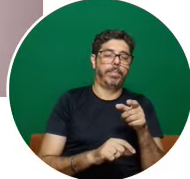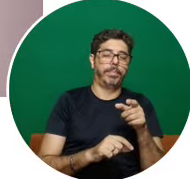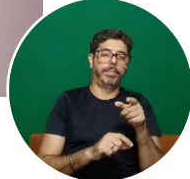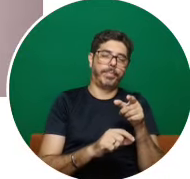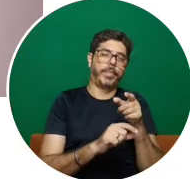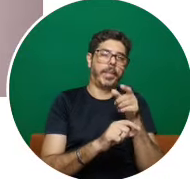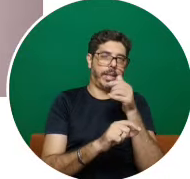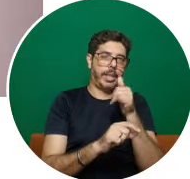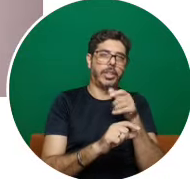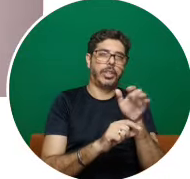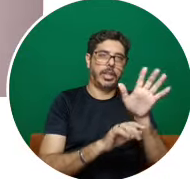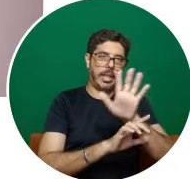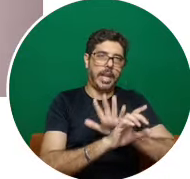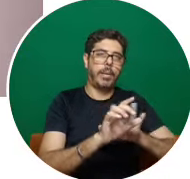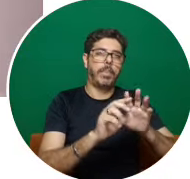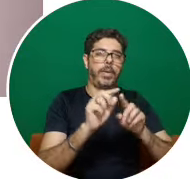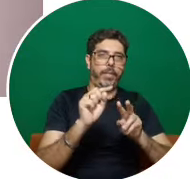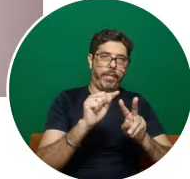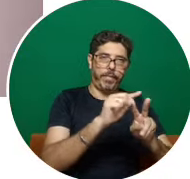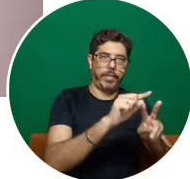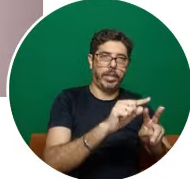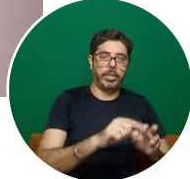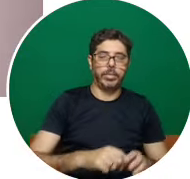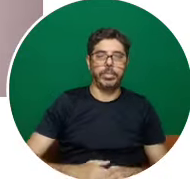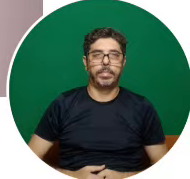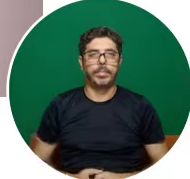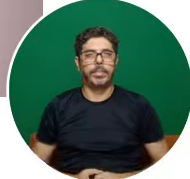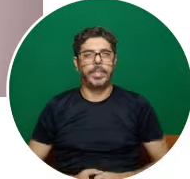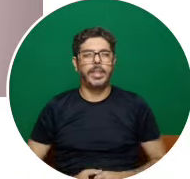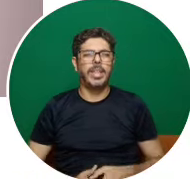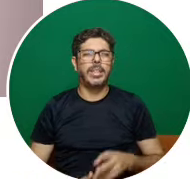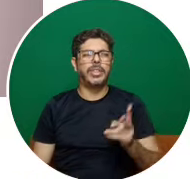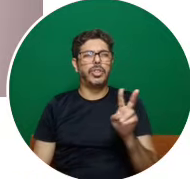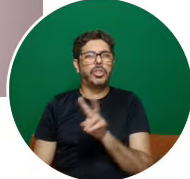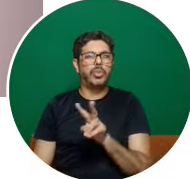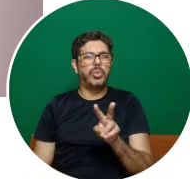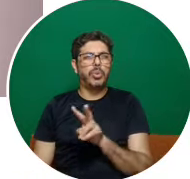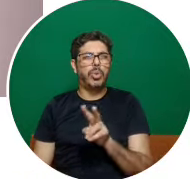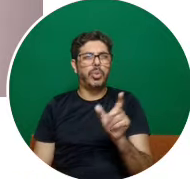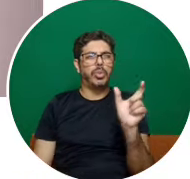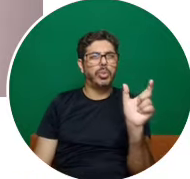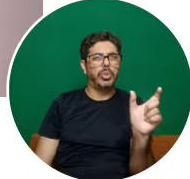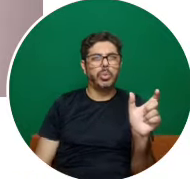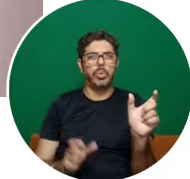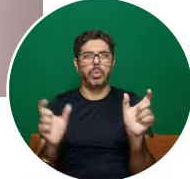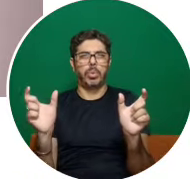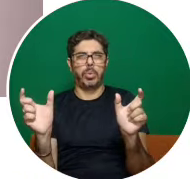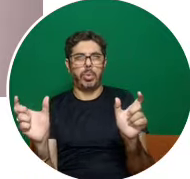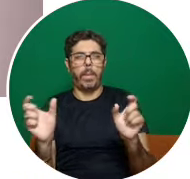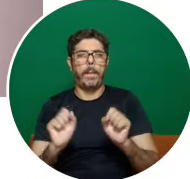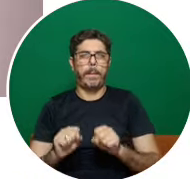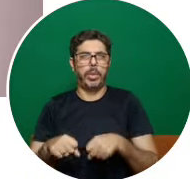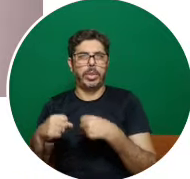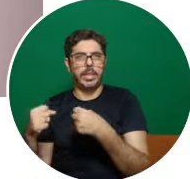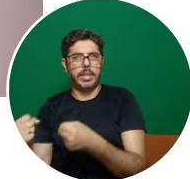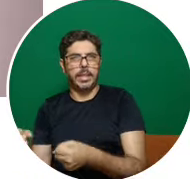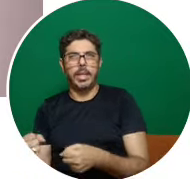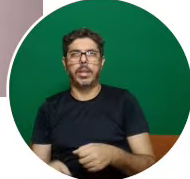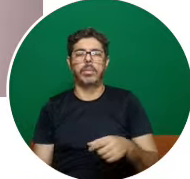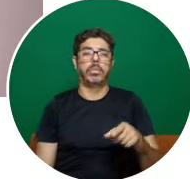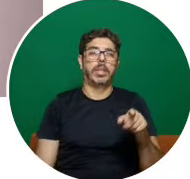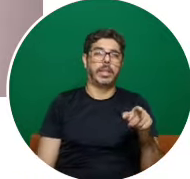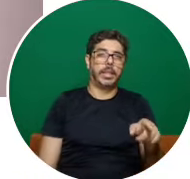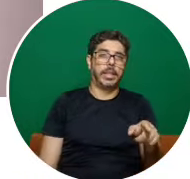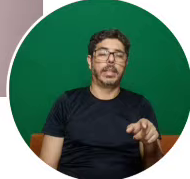É lamentável que os termos energia potencial elétrica e potencial elétrico sejam tão semelhantes, pois isso leva a